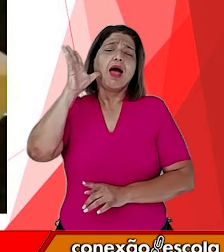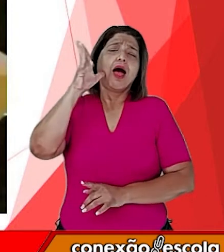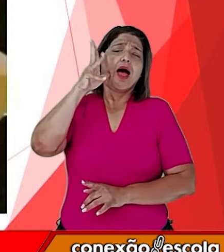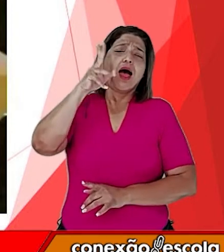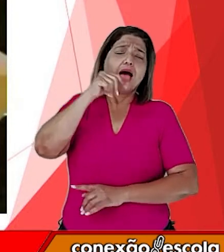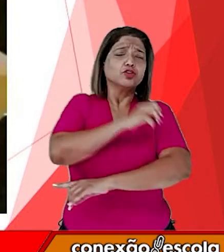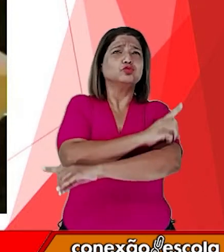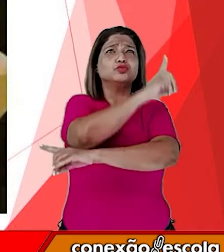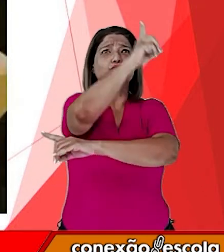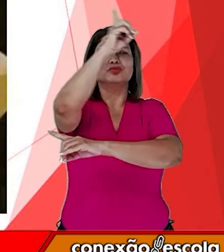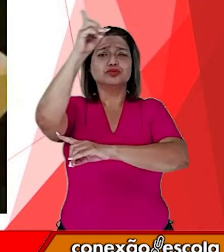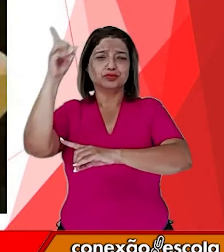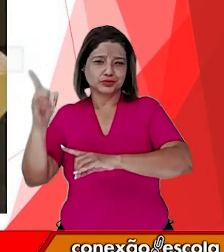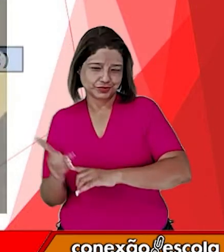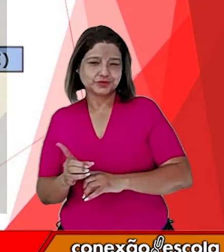movimento.